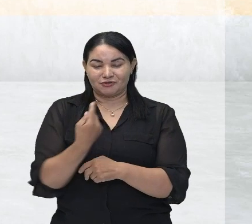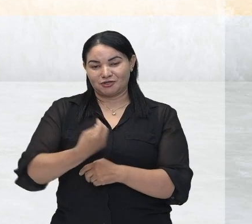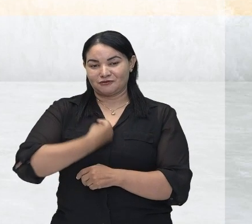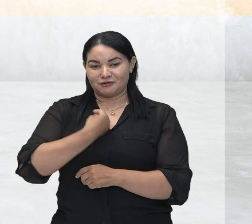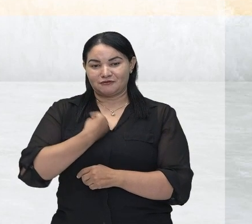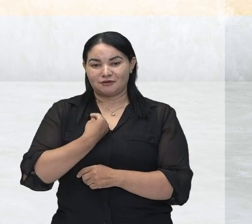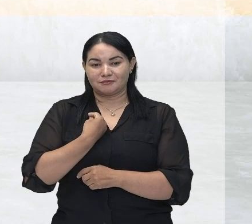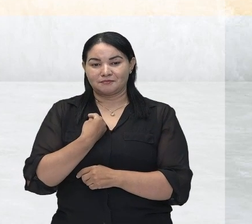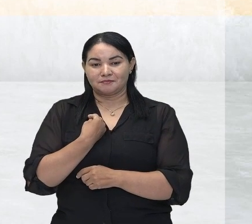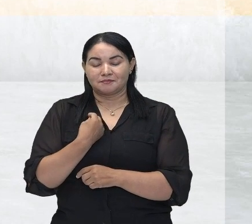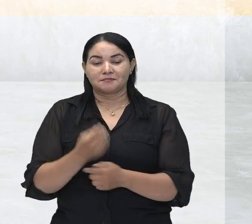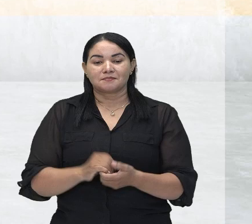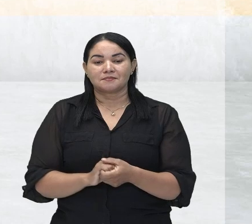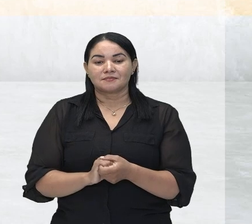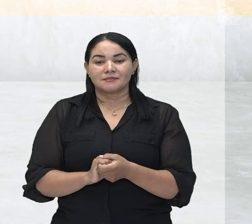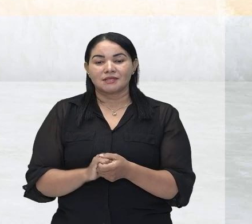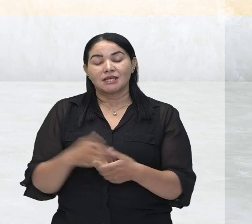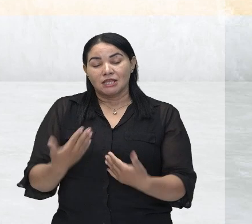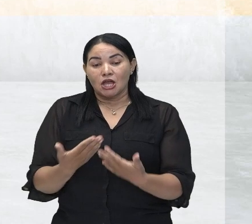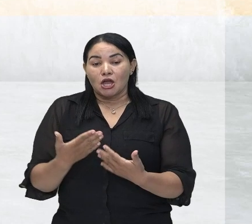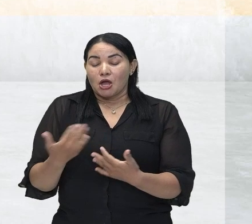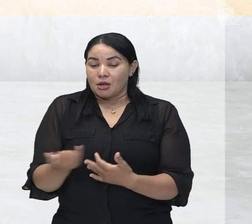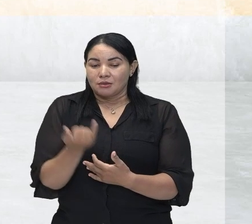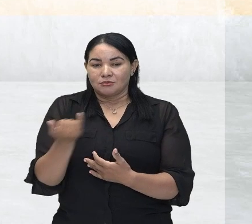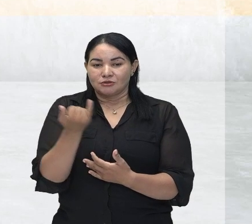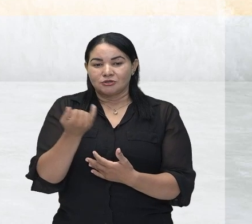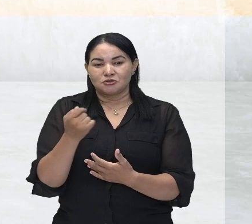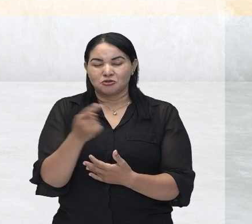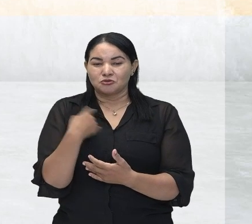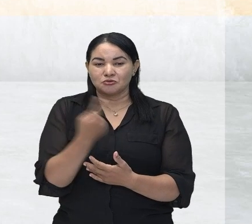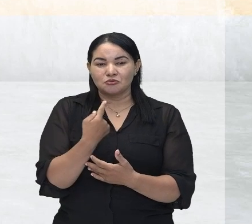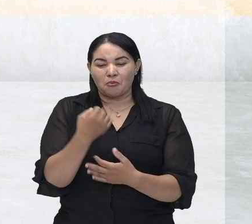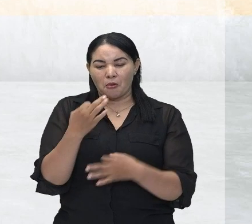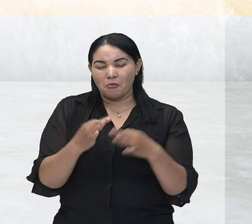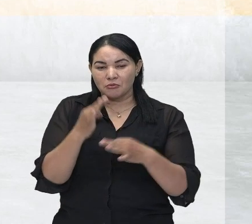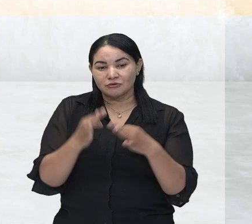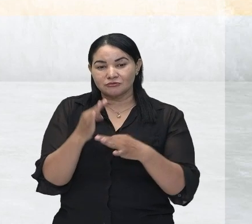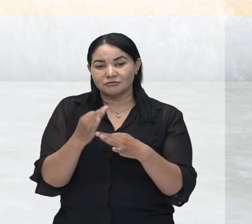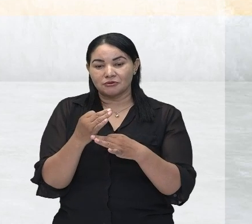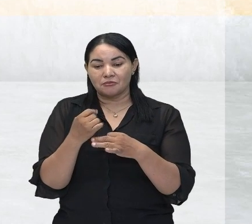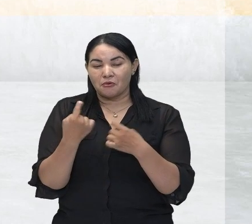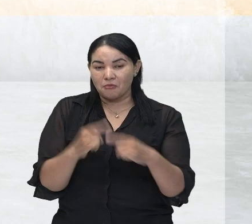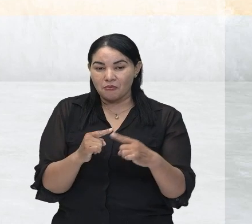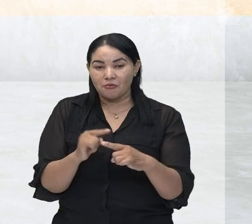E é por isso que é importante a gente não julgar, não criticar e não